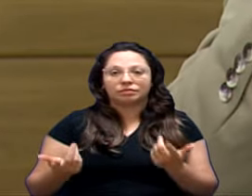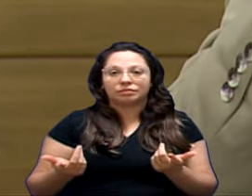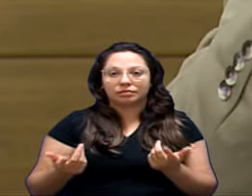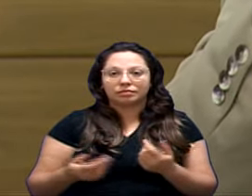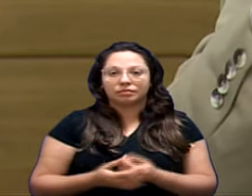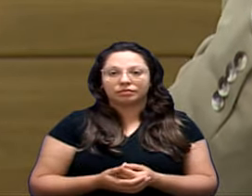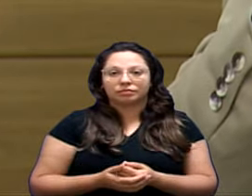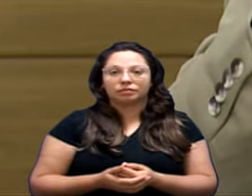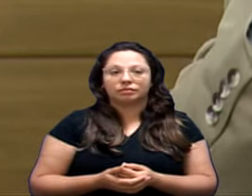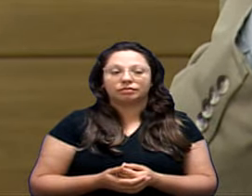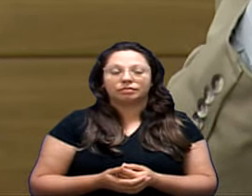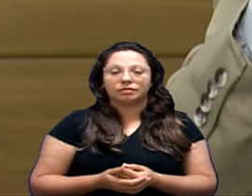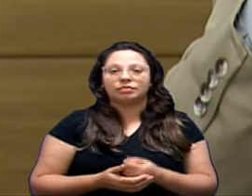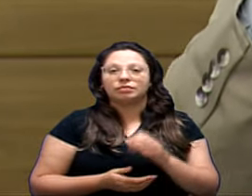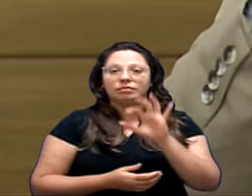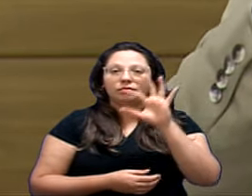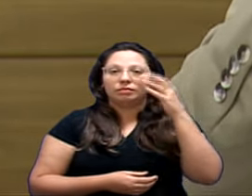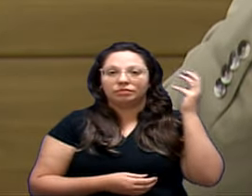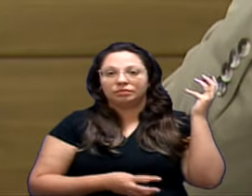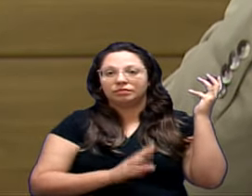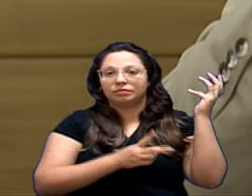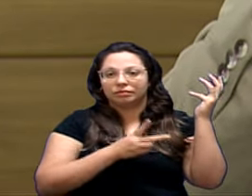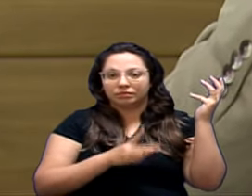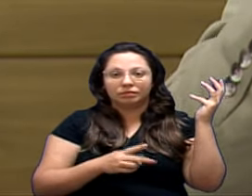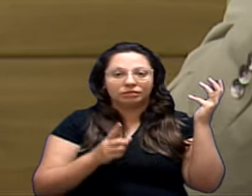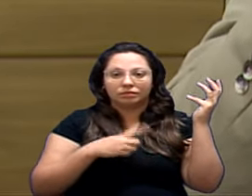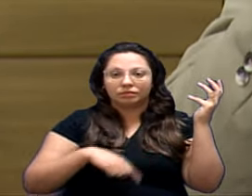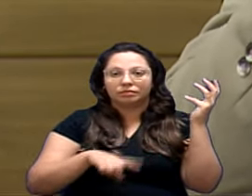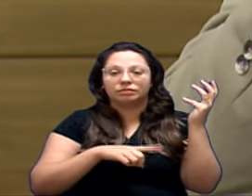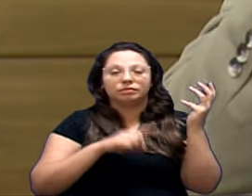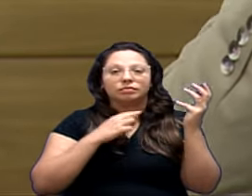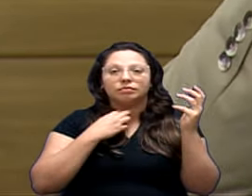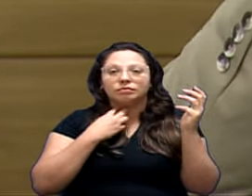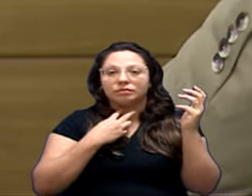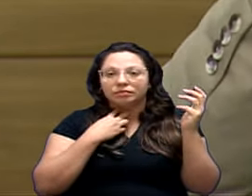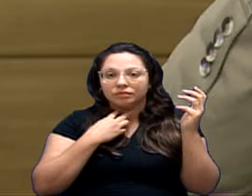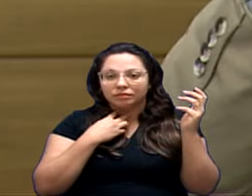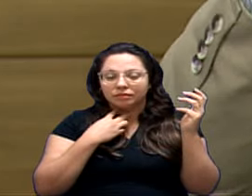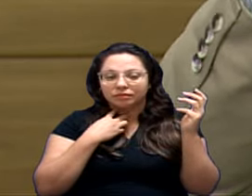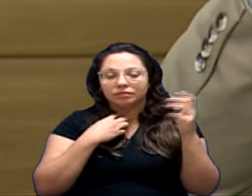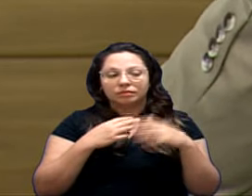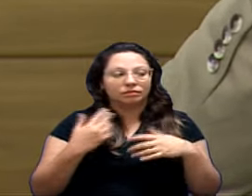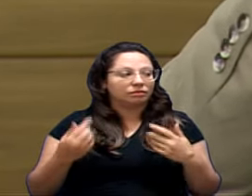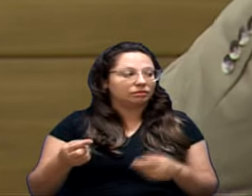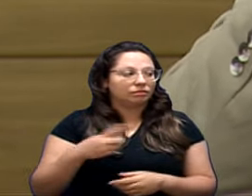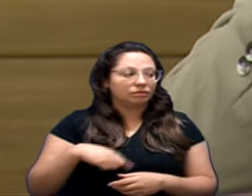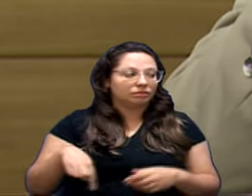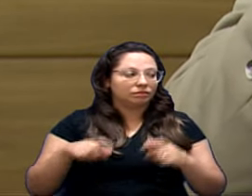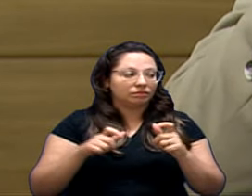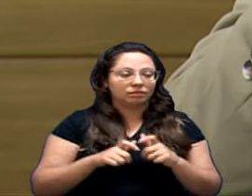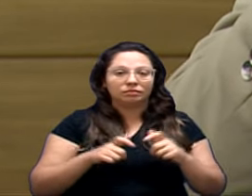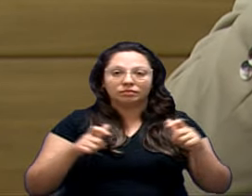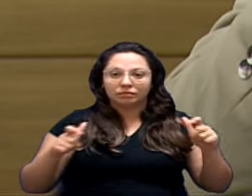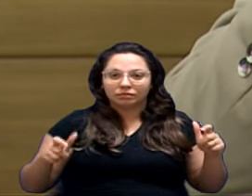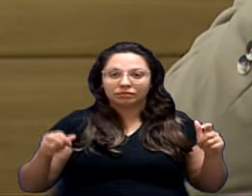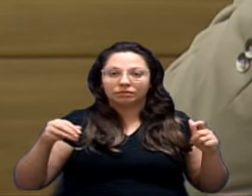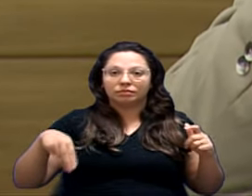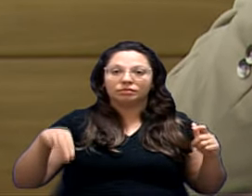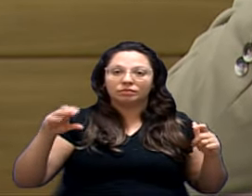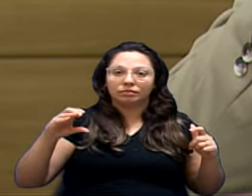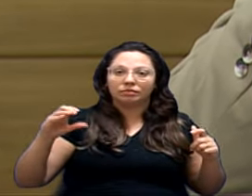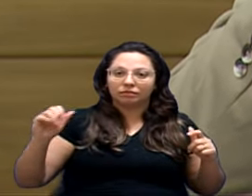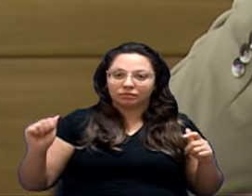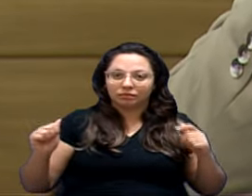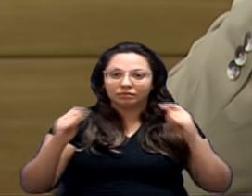onde é preservação permanente não pode nada tanto é que nós ampliamos né a a a MCA